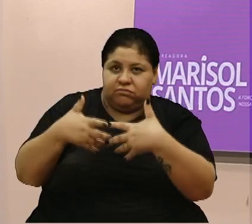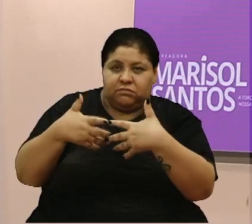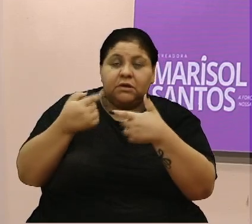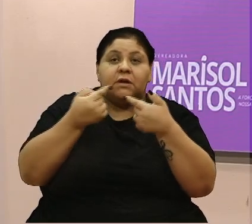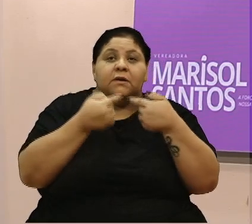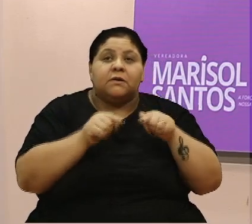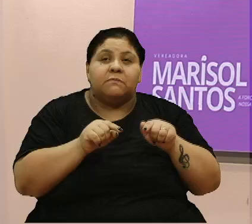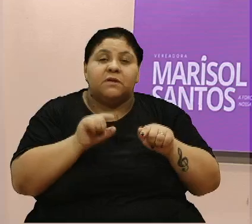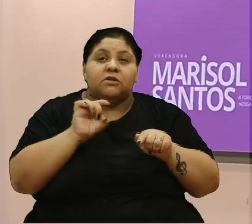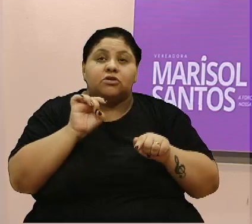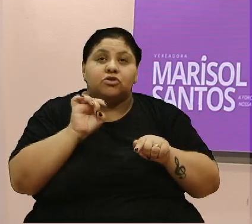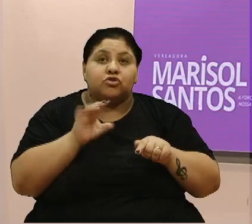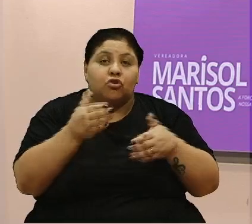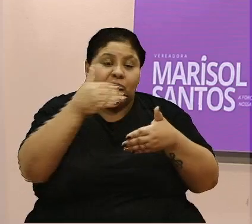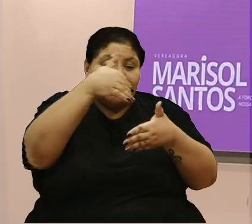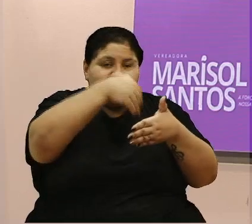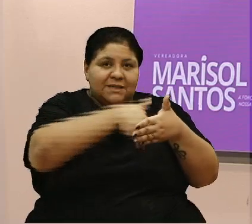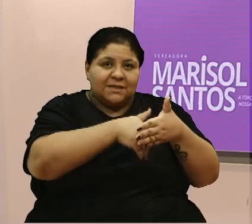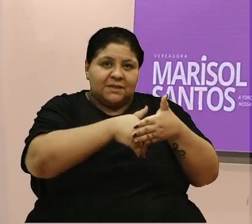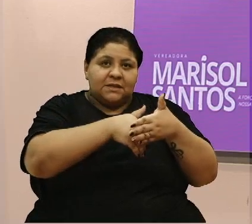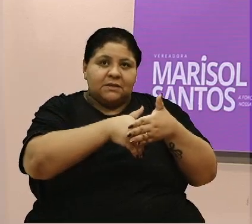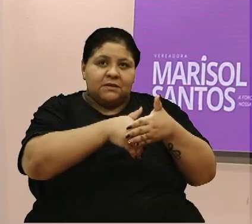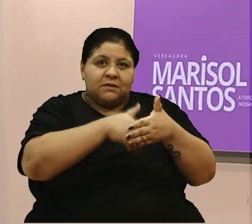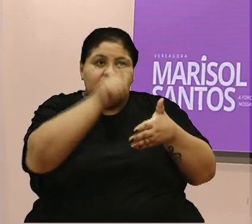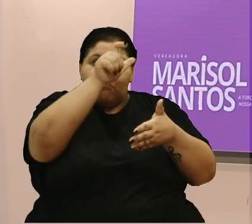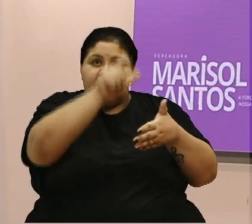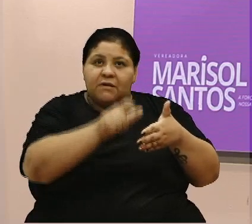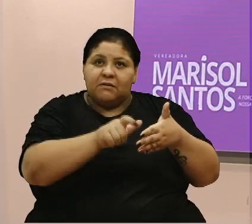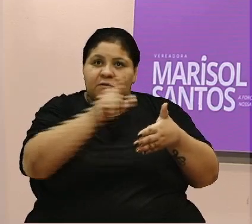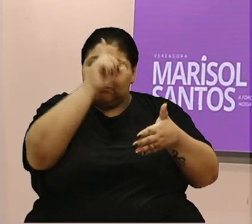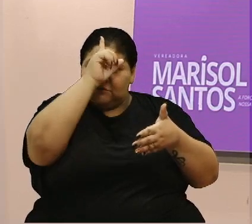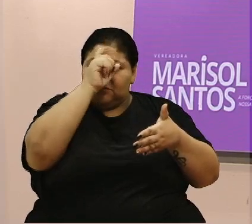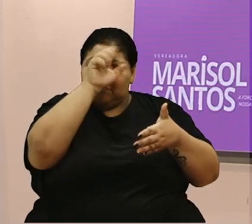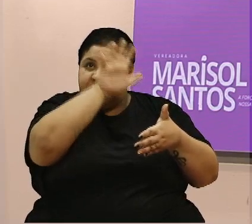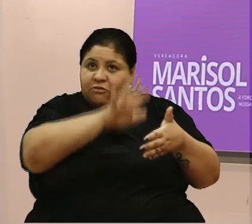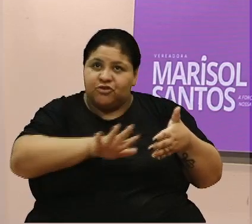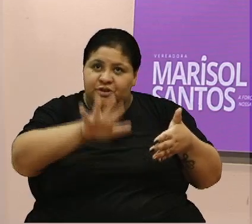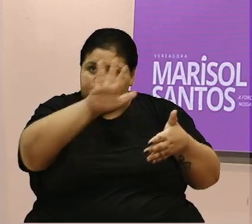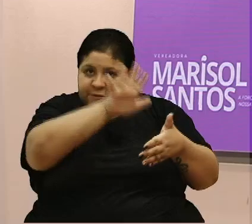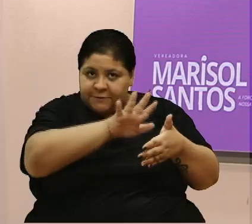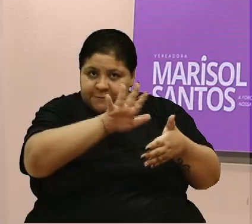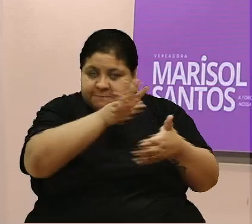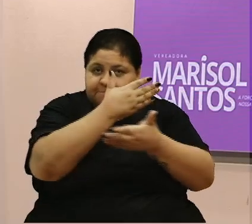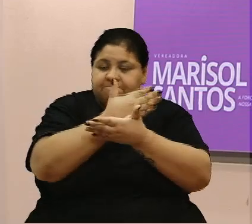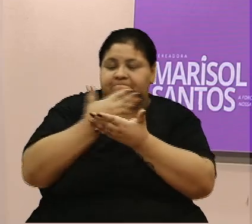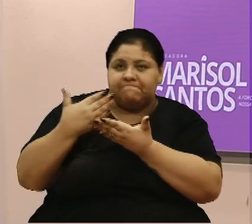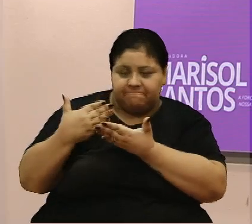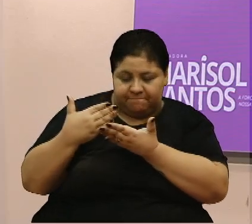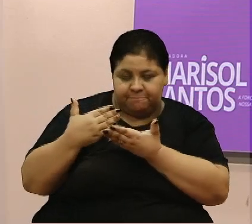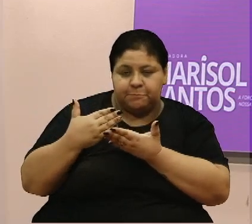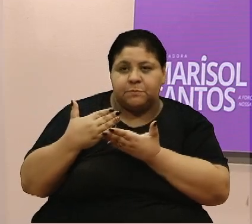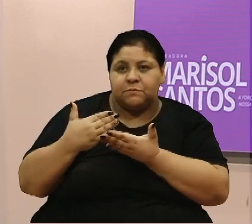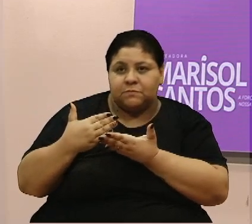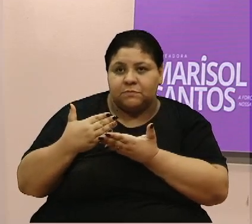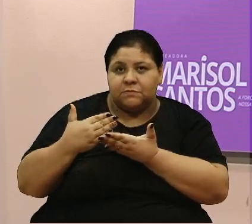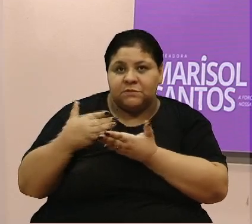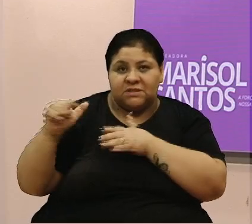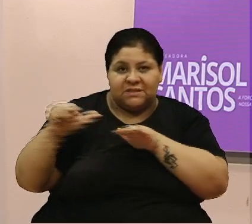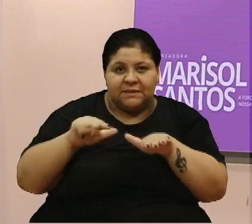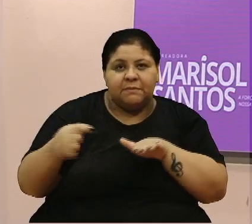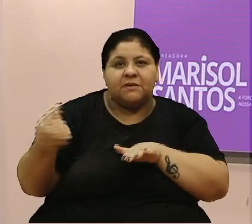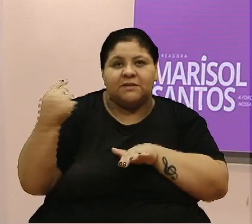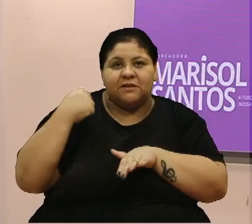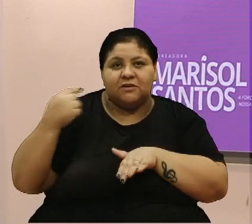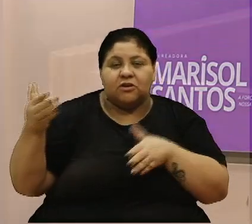mas apenas internos, né, para as pacientes do Hospital Geral. E aí, a partir da semana passada,